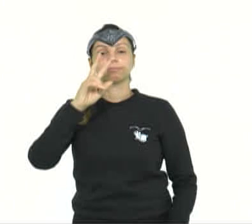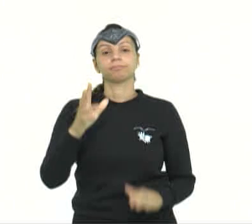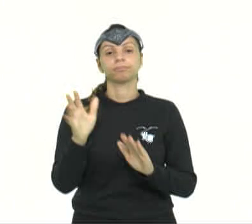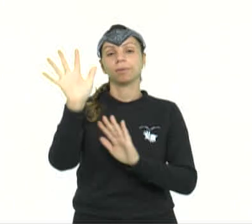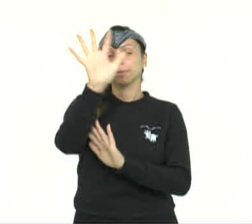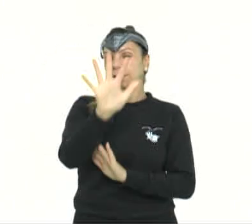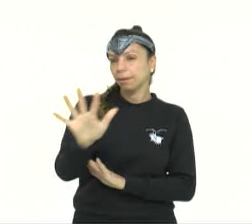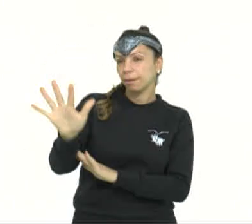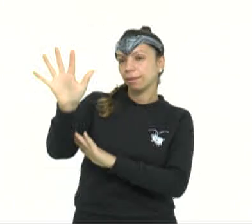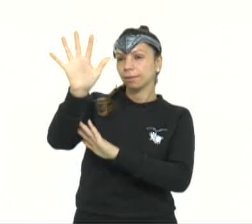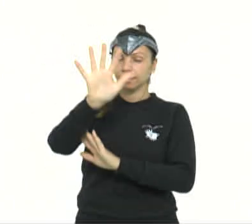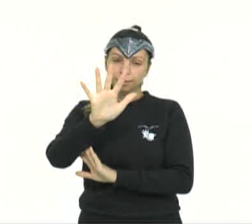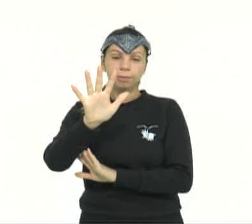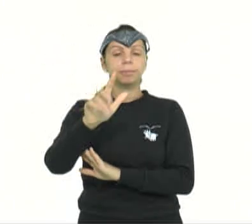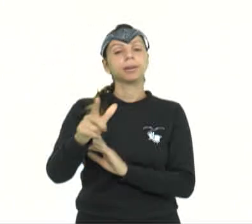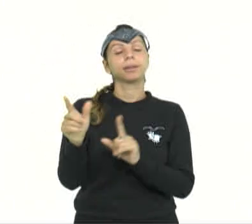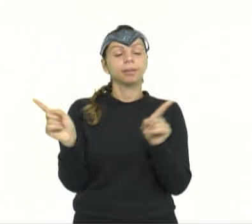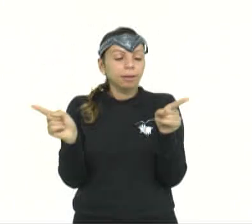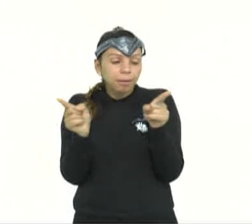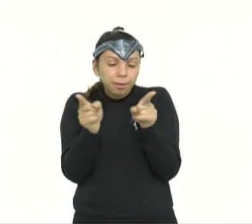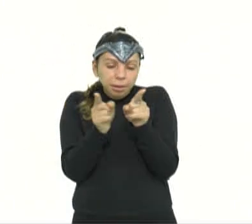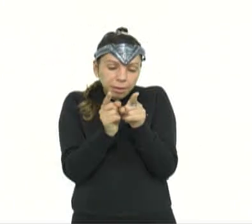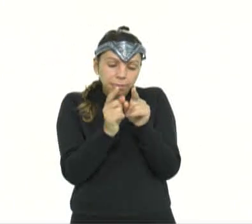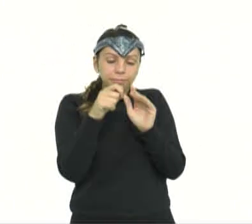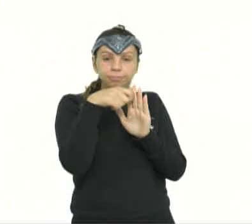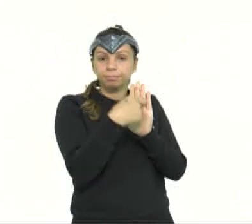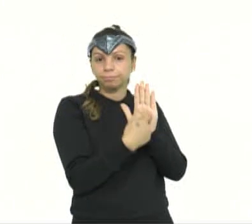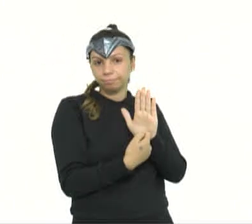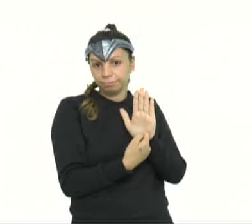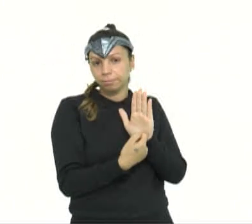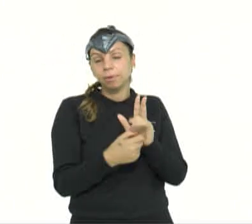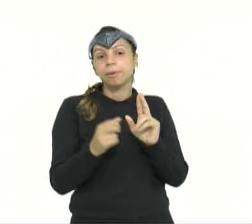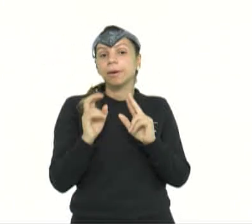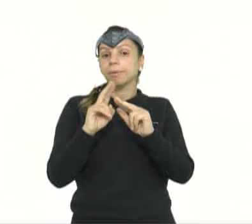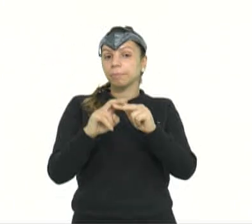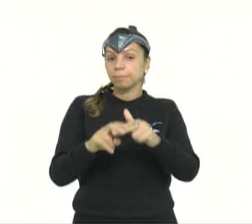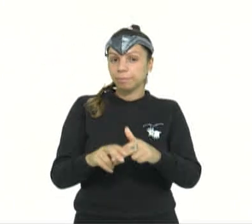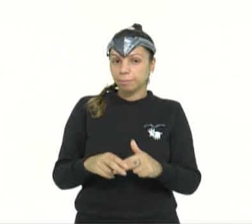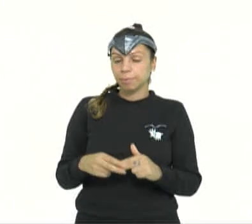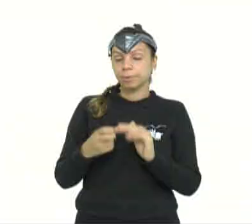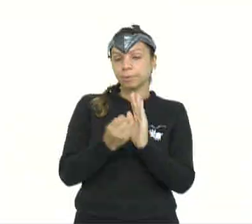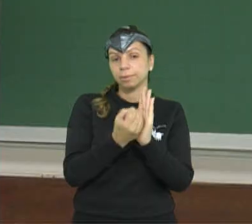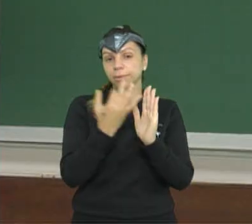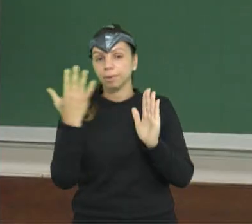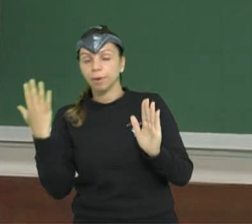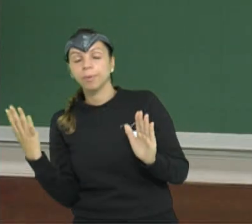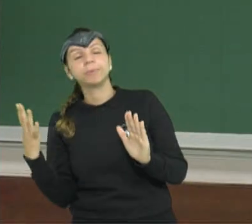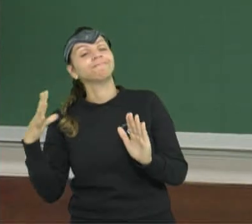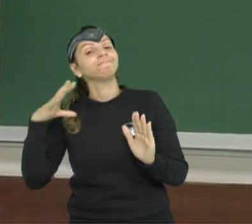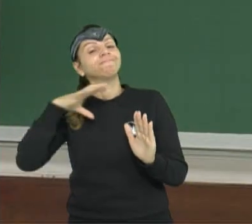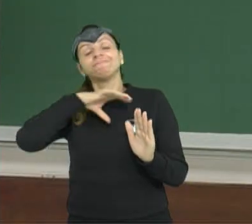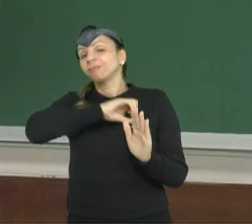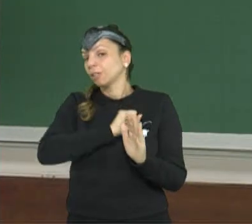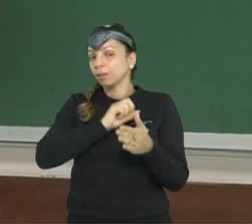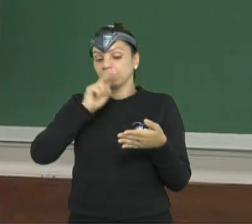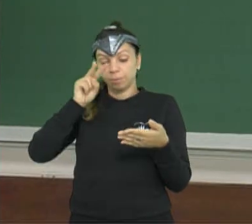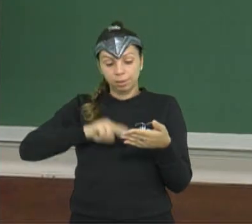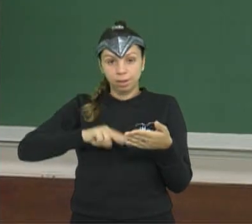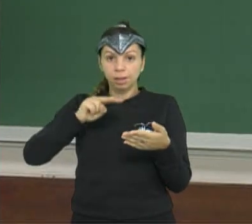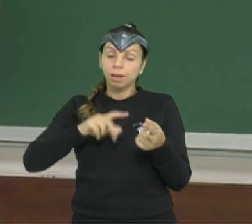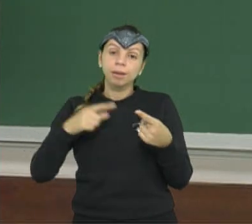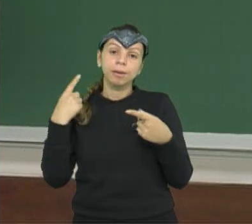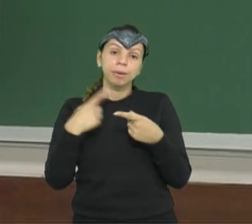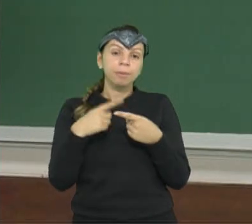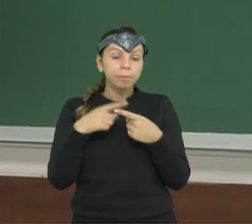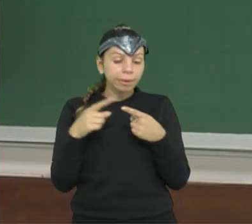de imagens, com o mínimo de texto. Por isso que tem alguns que adoram ler, né? Porque é